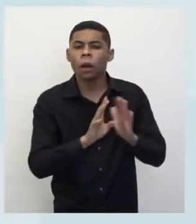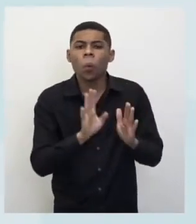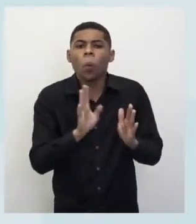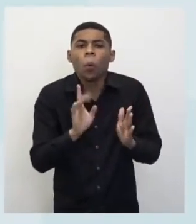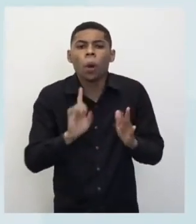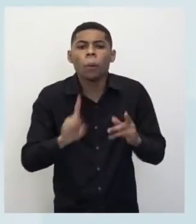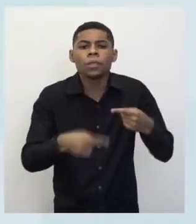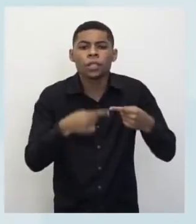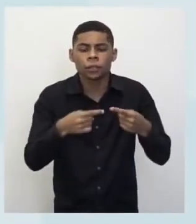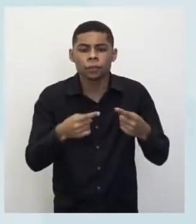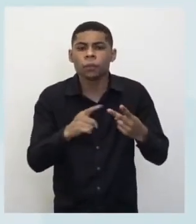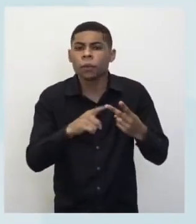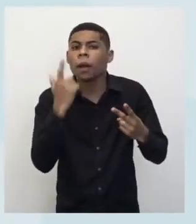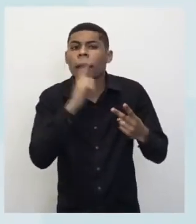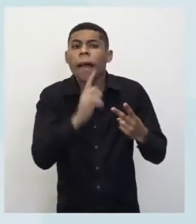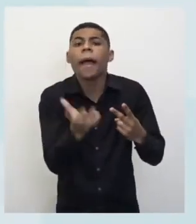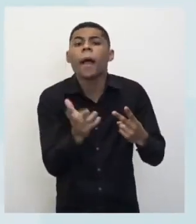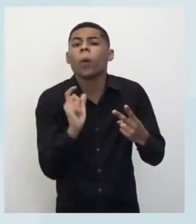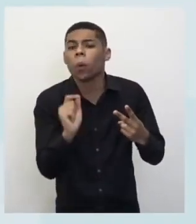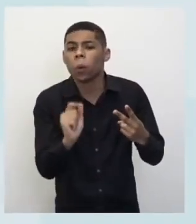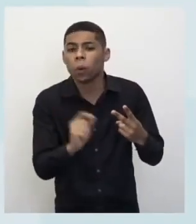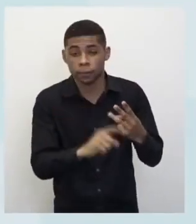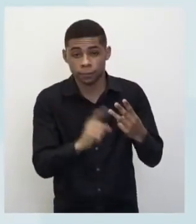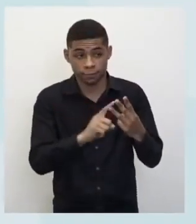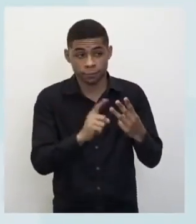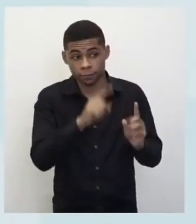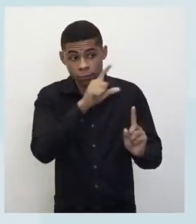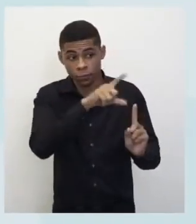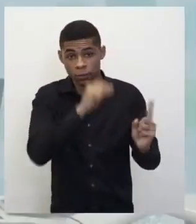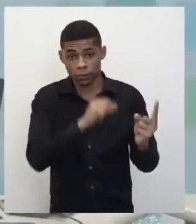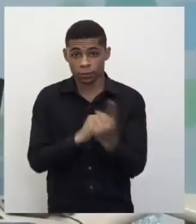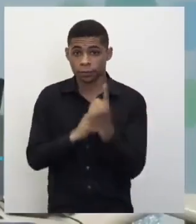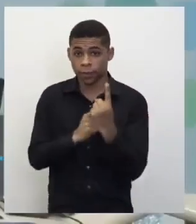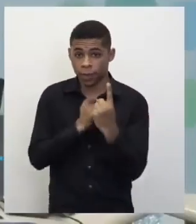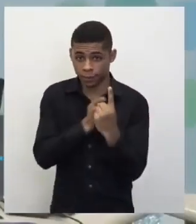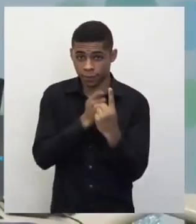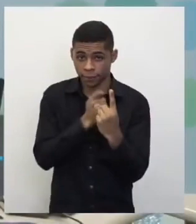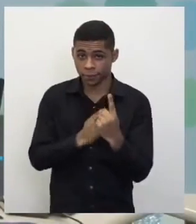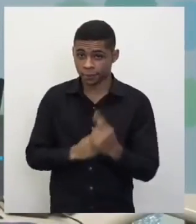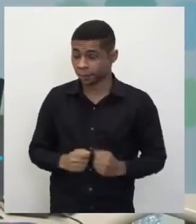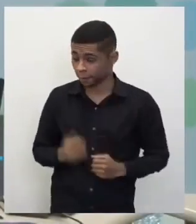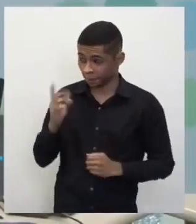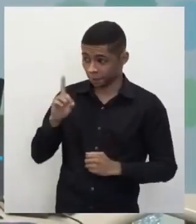o que se pretende conseguir, escolha do entrevistado. Andreia, com você.